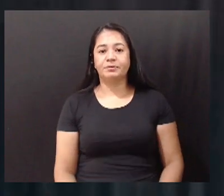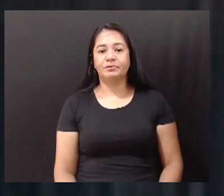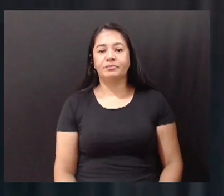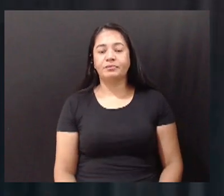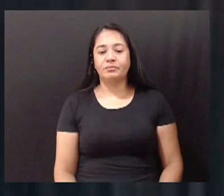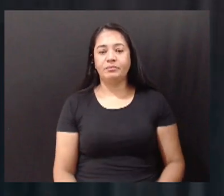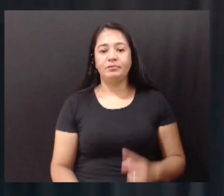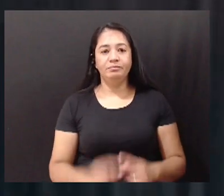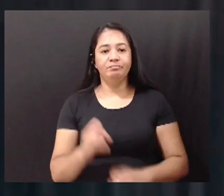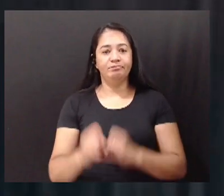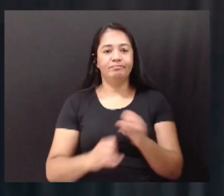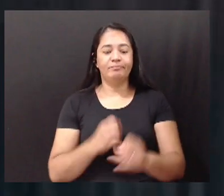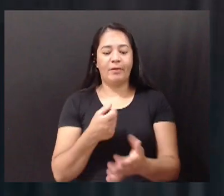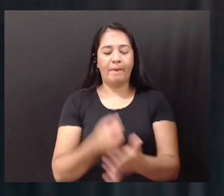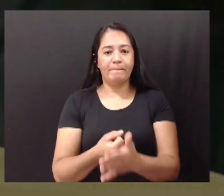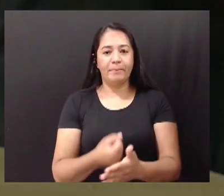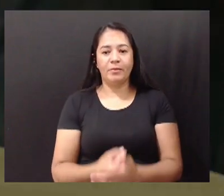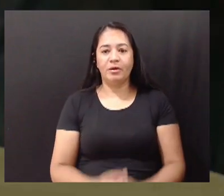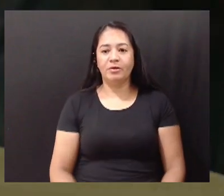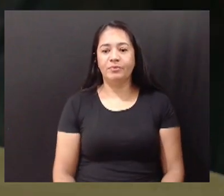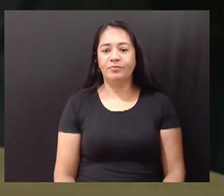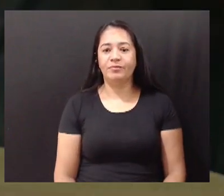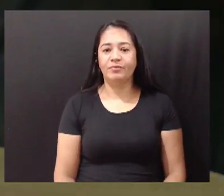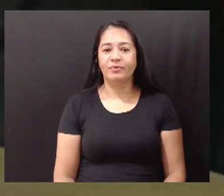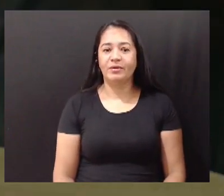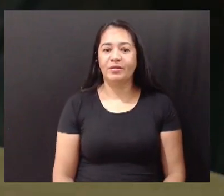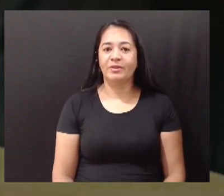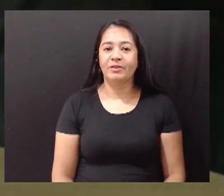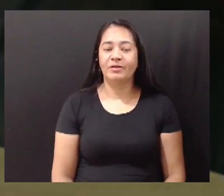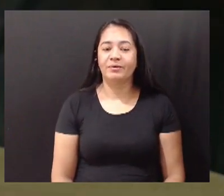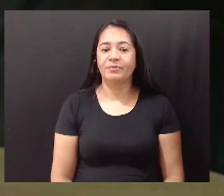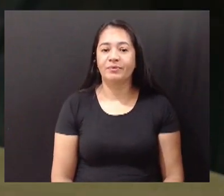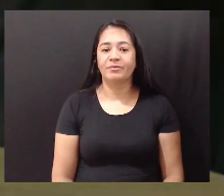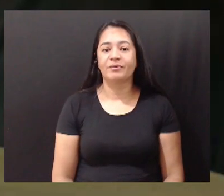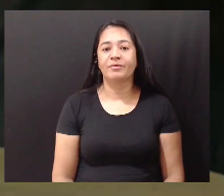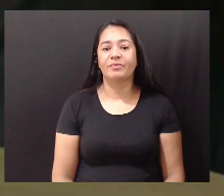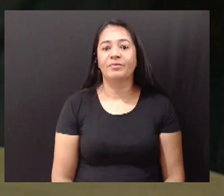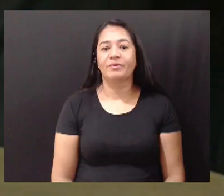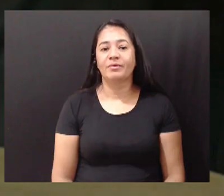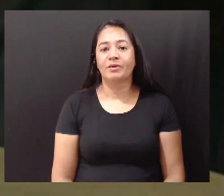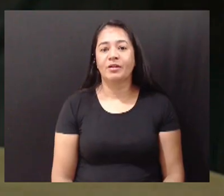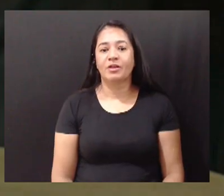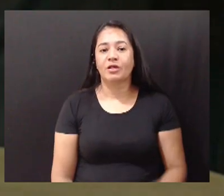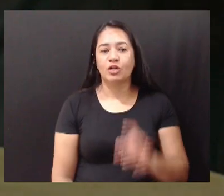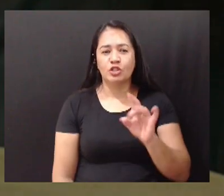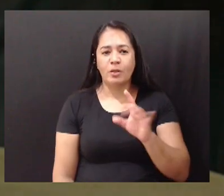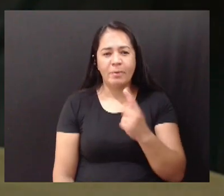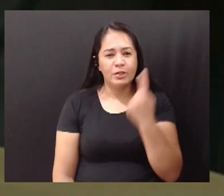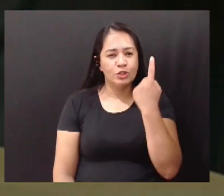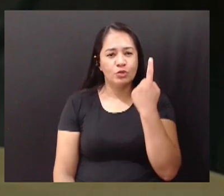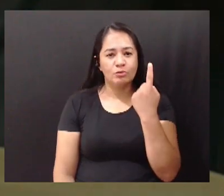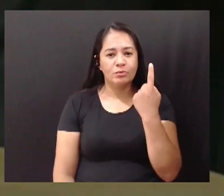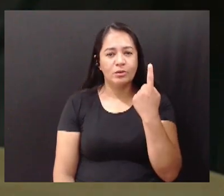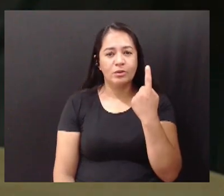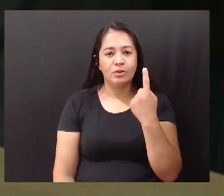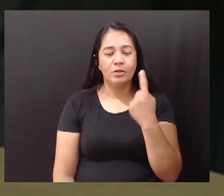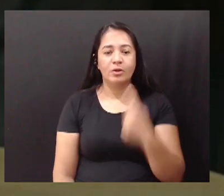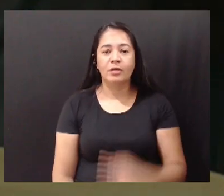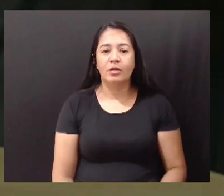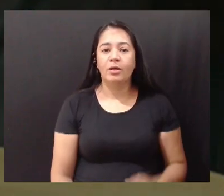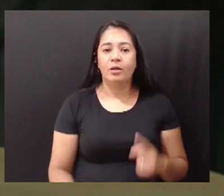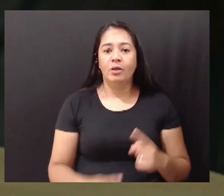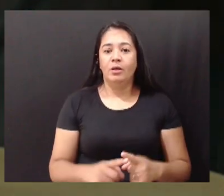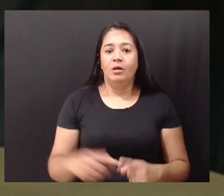gente. Excelente. Agora, 8h49, só mais um questionamento que eu quero colocar aqui, porque a produção está avisando que a gente tem